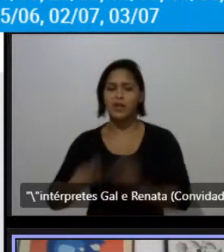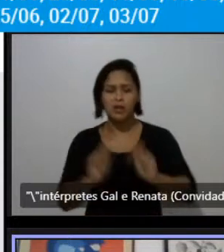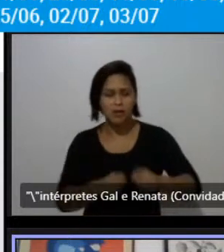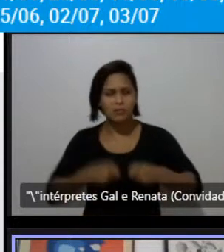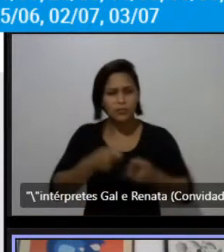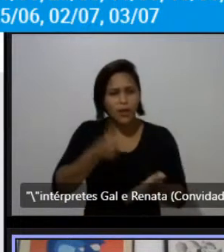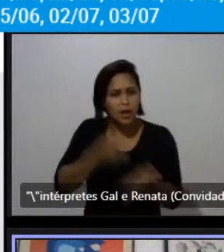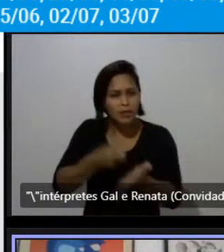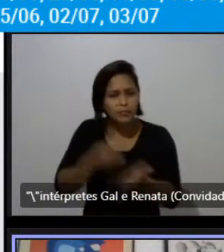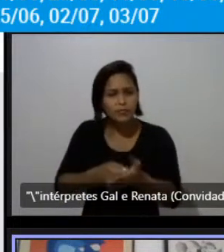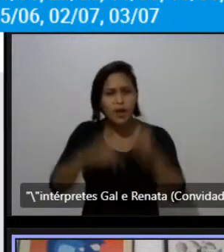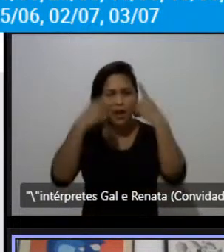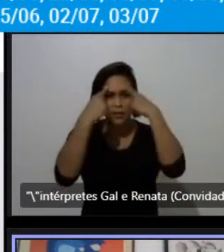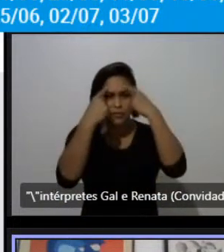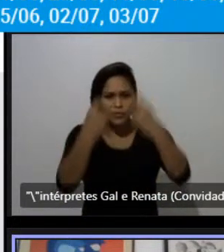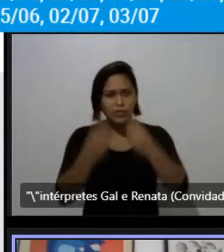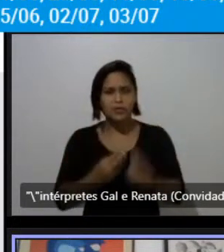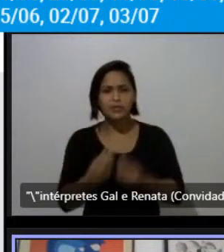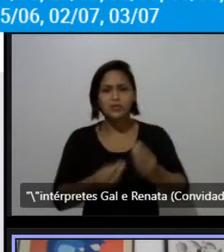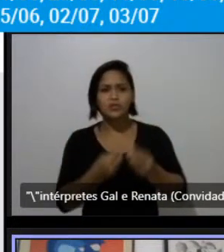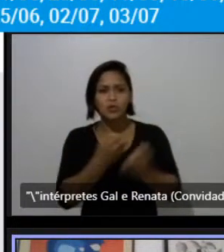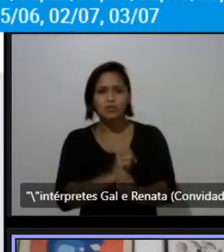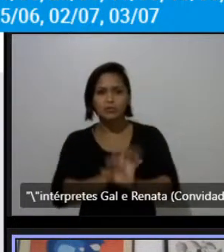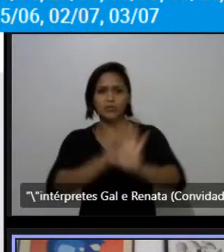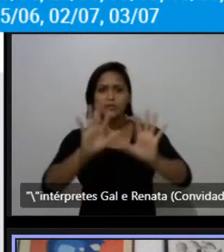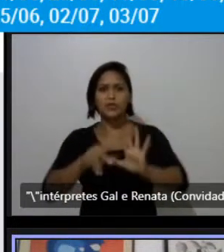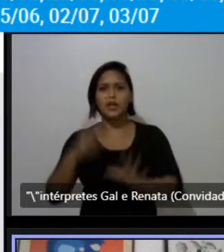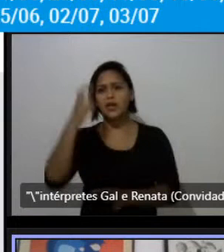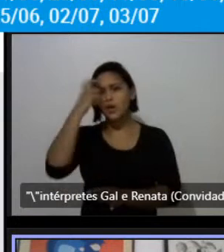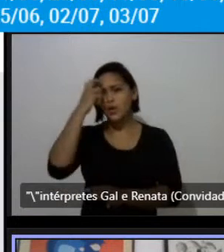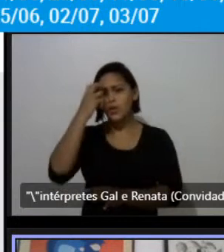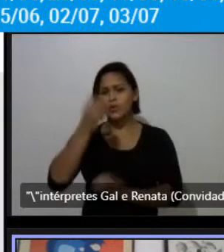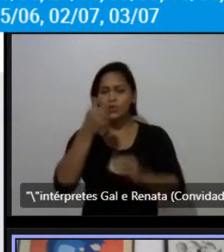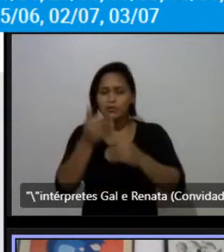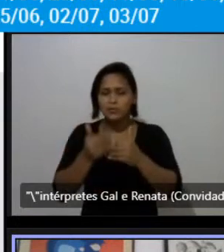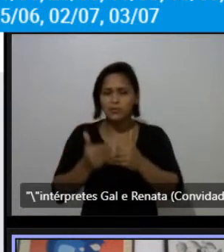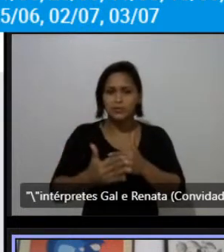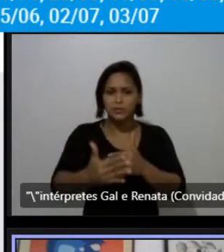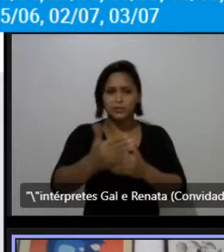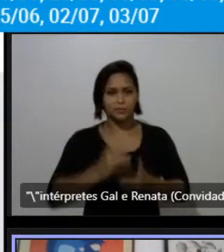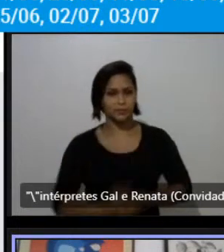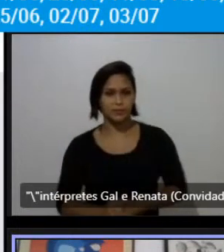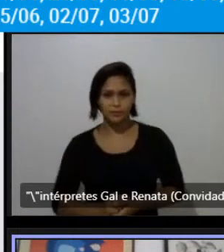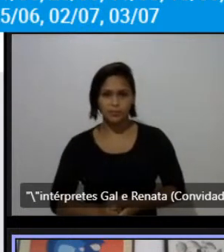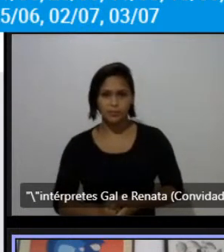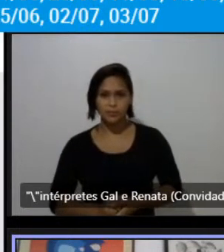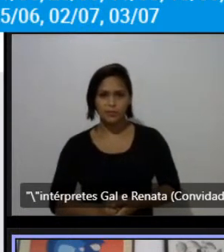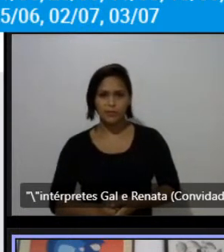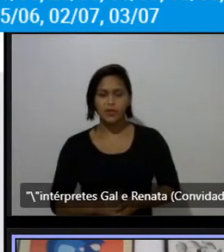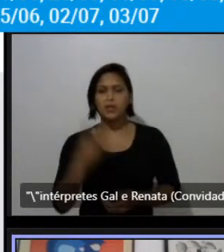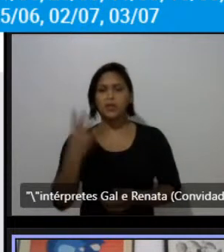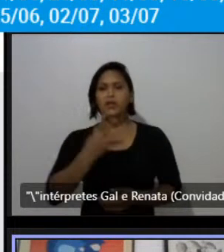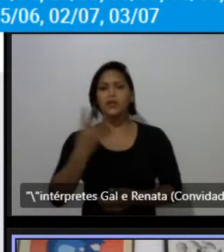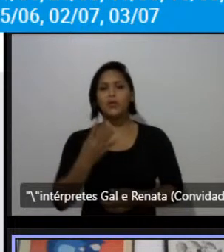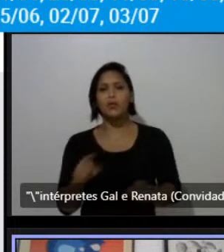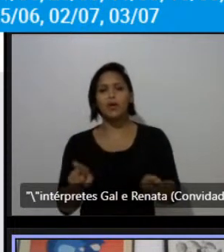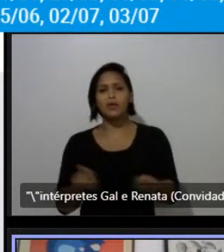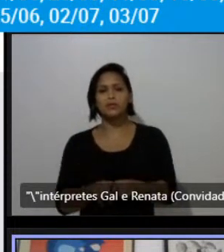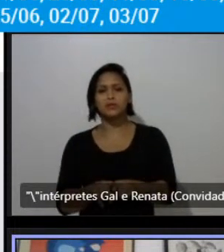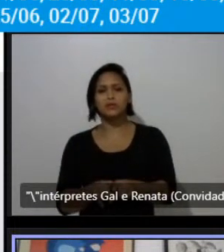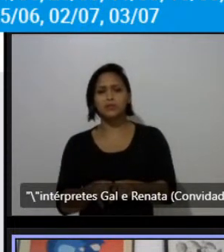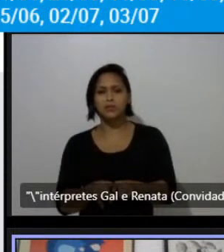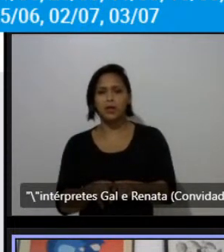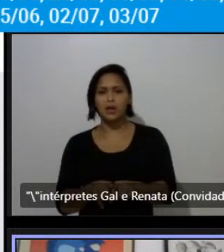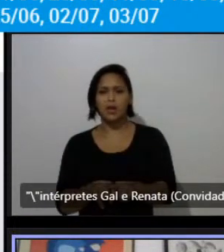à violência, como que a gente expressa através da cultura esses processos. O quarto manifesto é um manifesto que